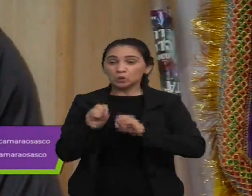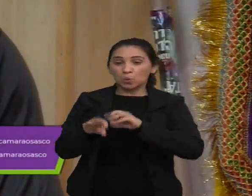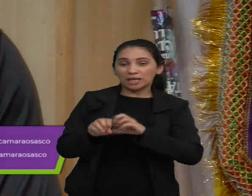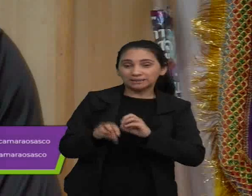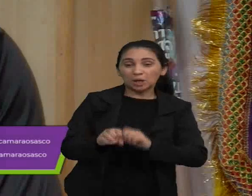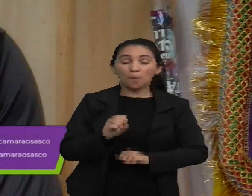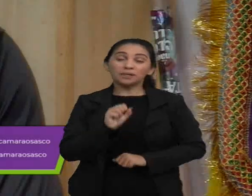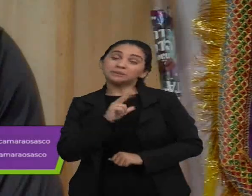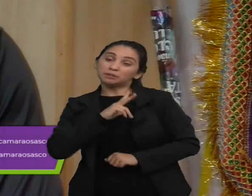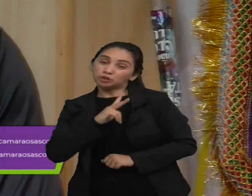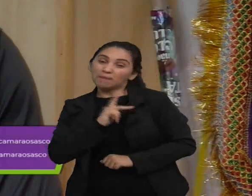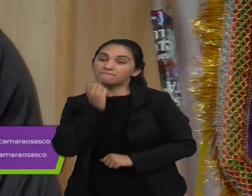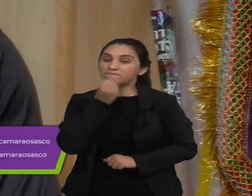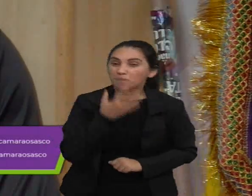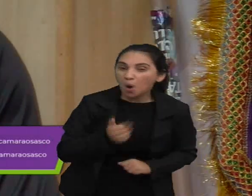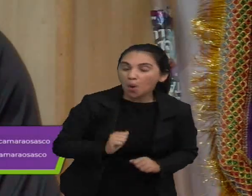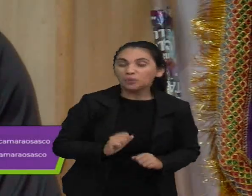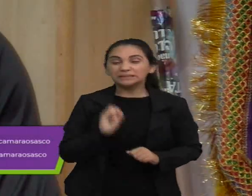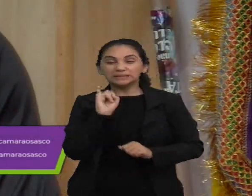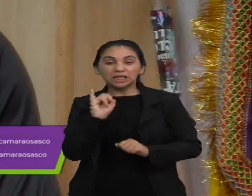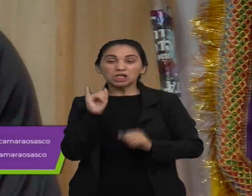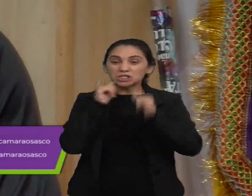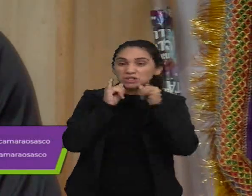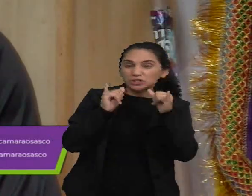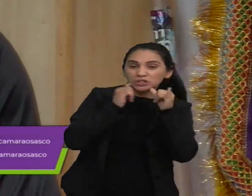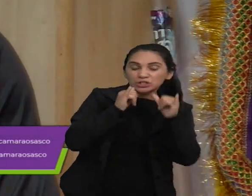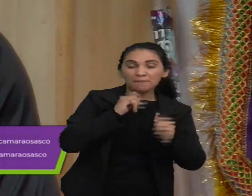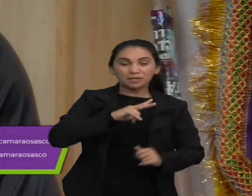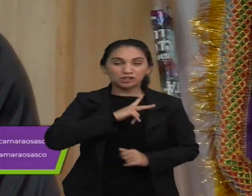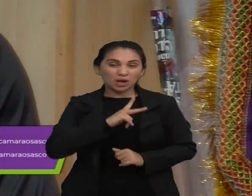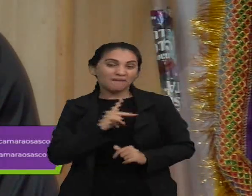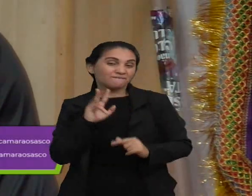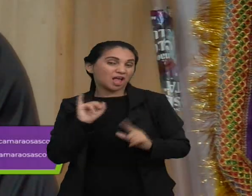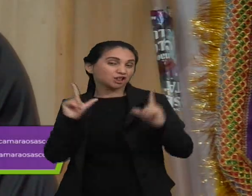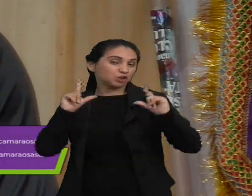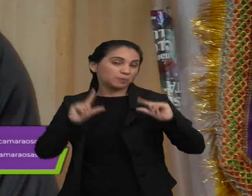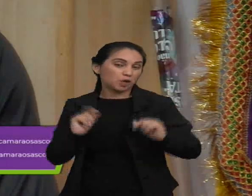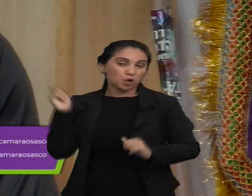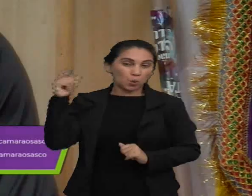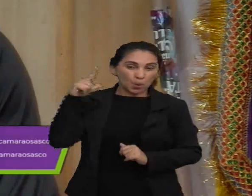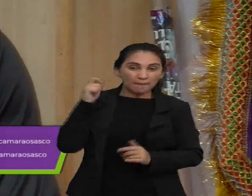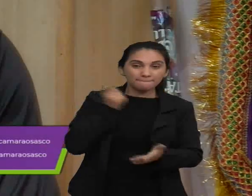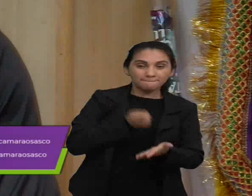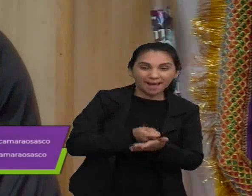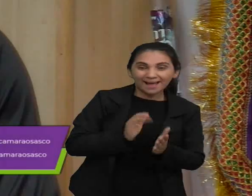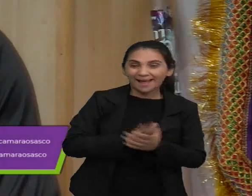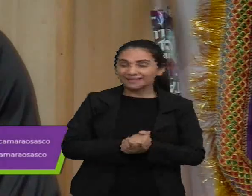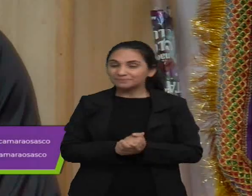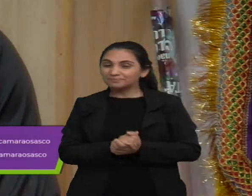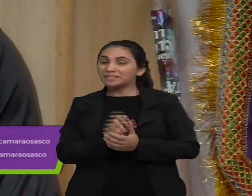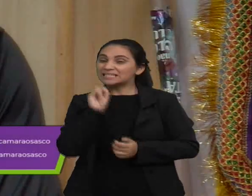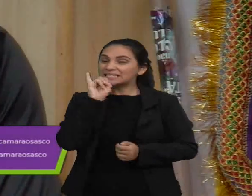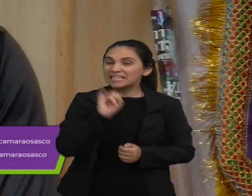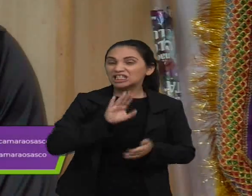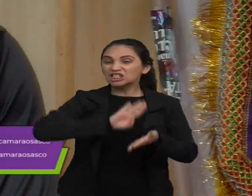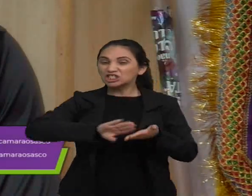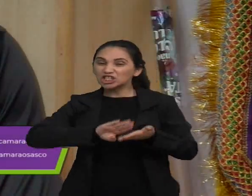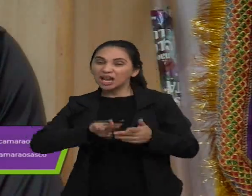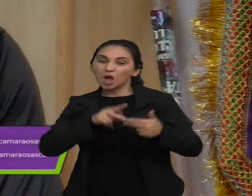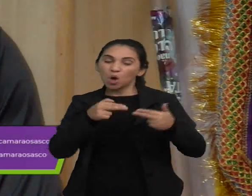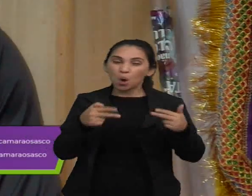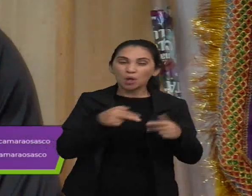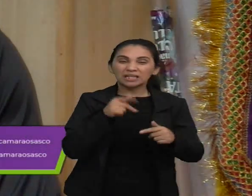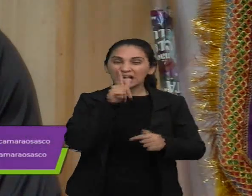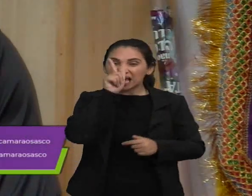se privatizar o sistema de eletricidade vai ficar bom vai diminuir a conta se privatizar e tirar algumas